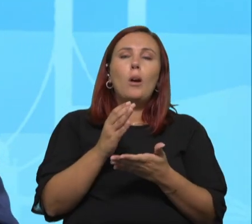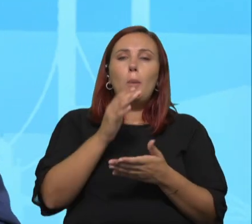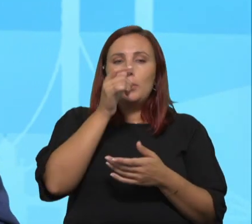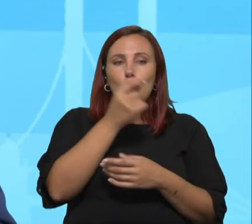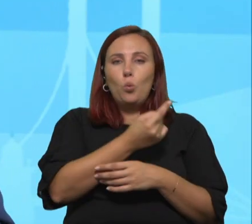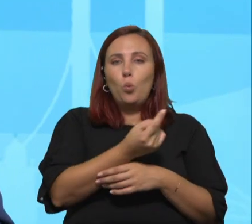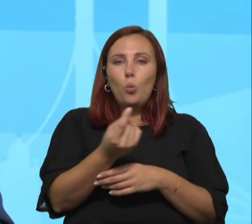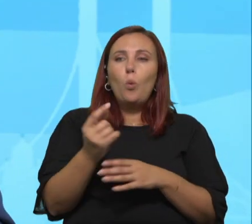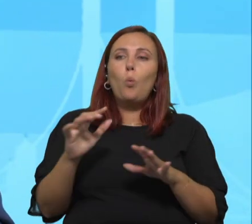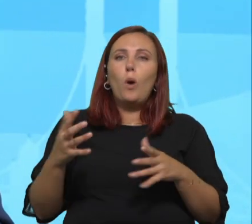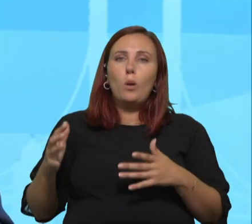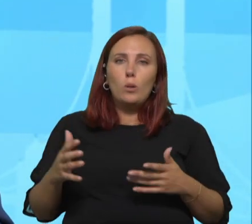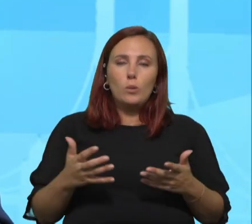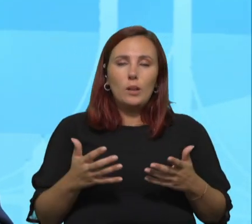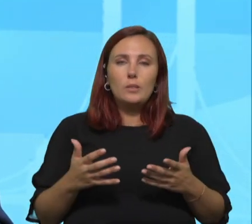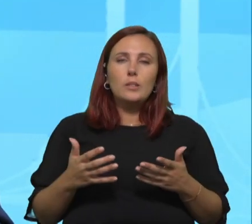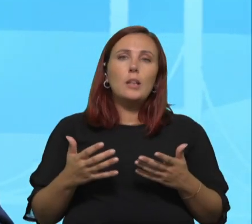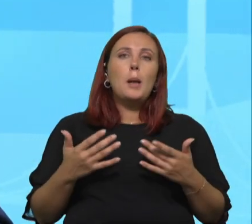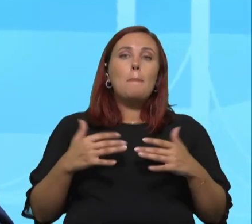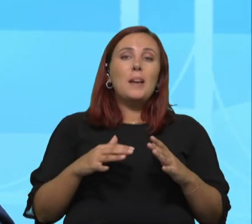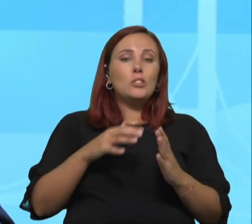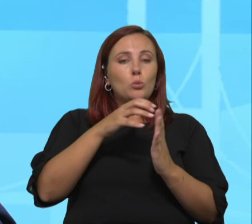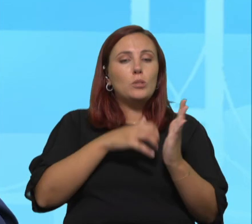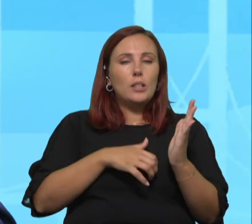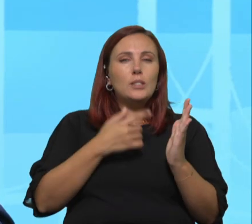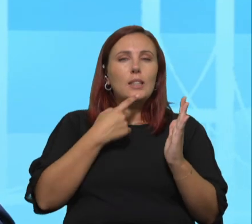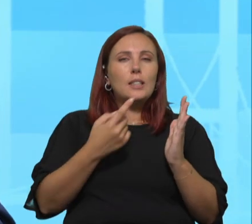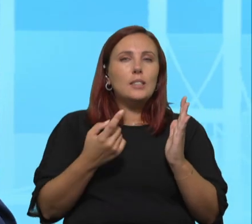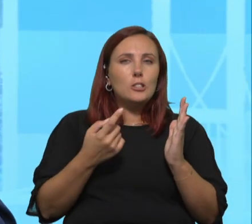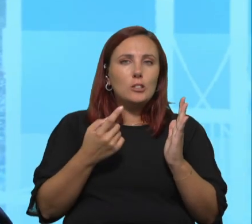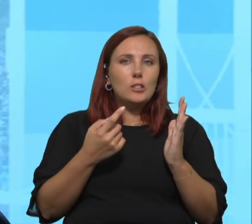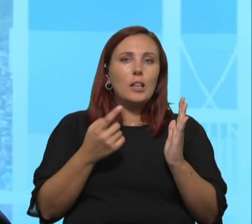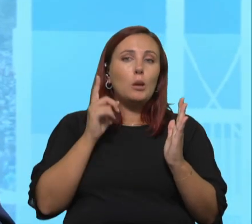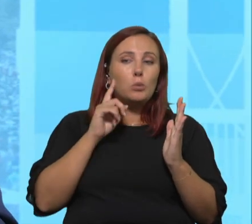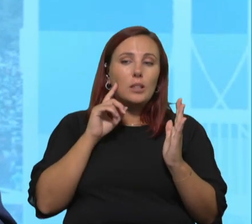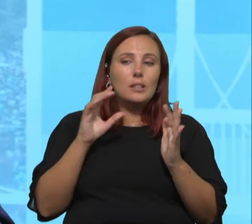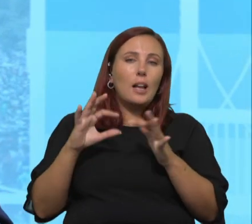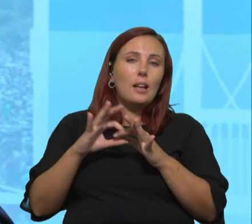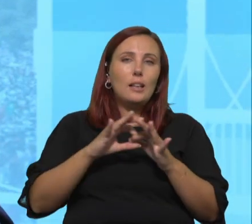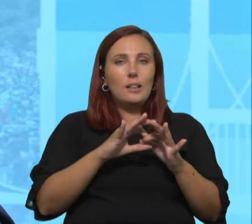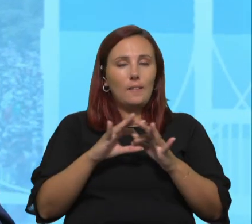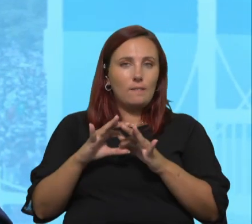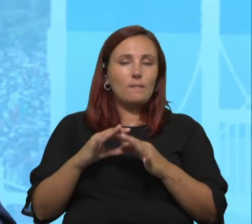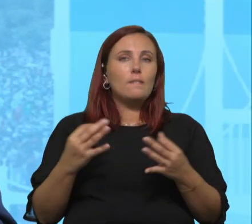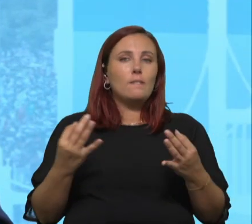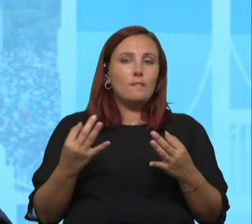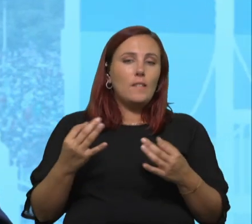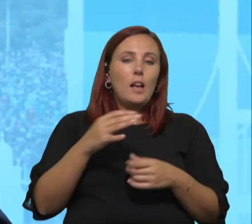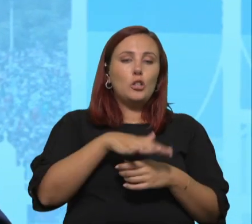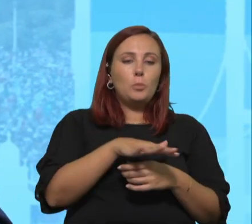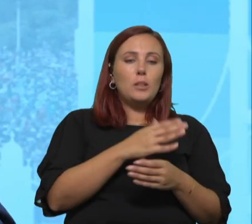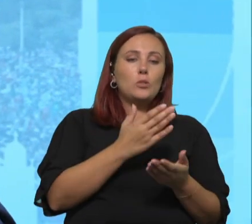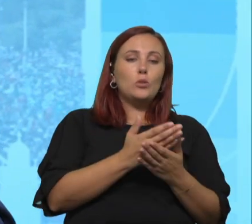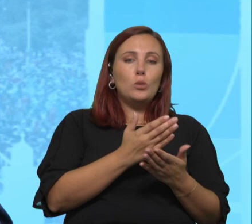pessoa, quando a nota chama a atenção para a importância da aliança que é preciso fazer em cada espaço